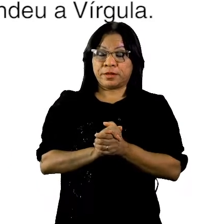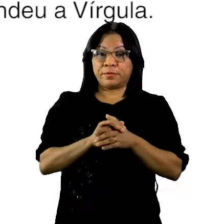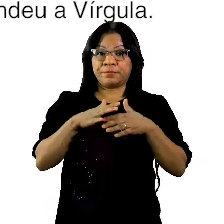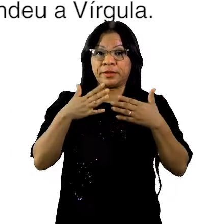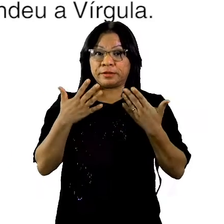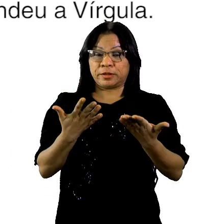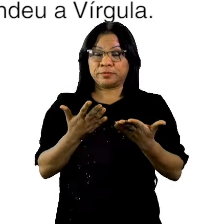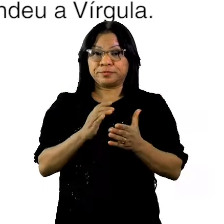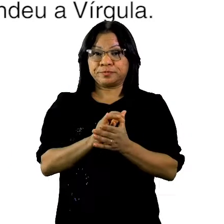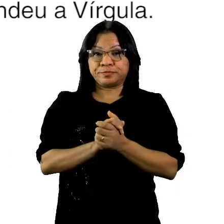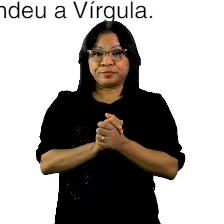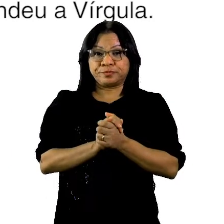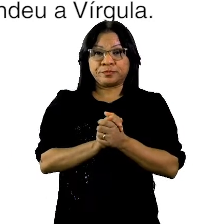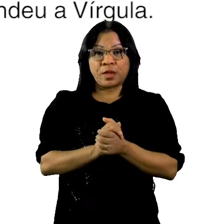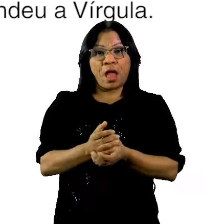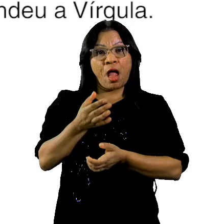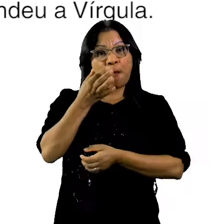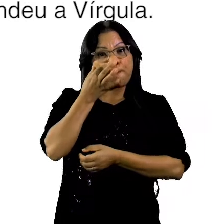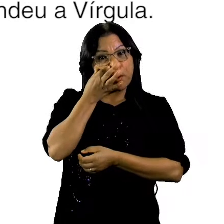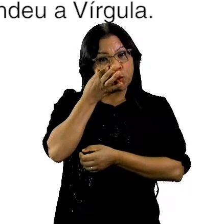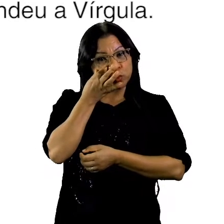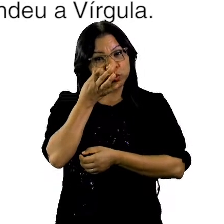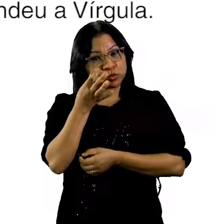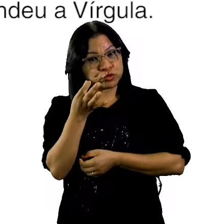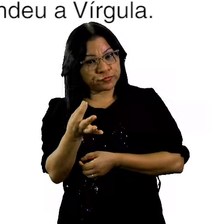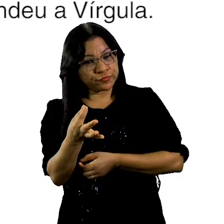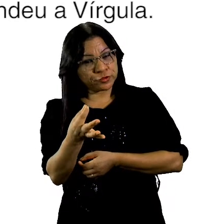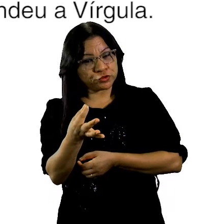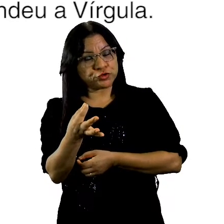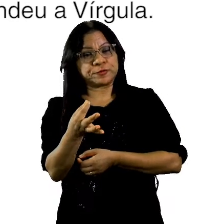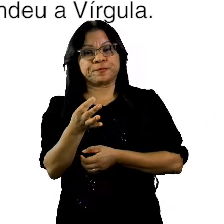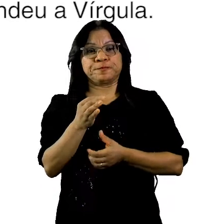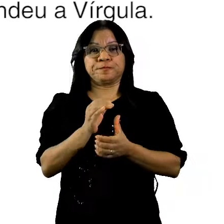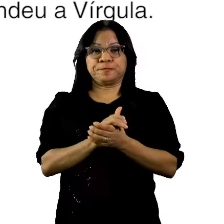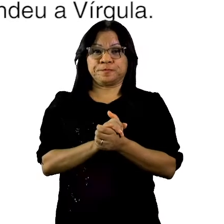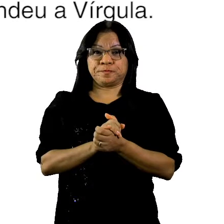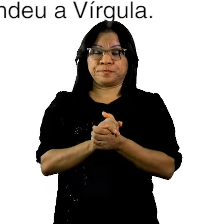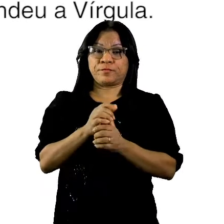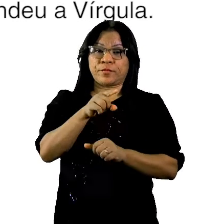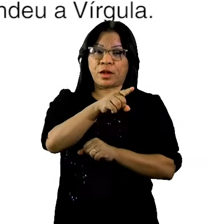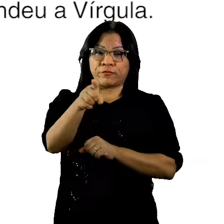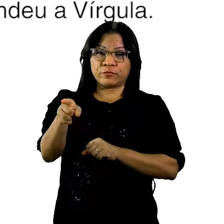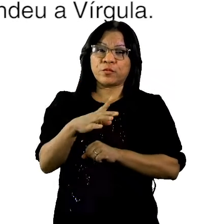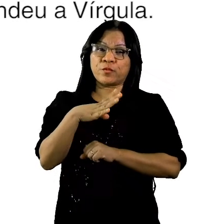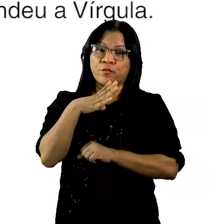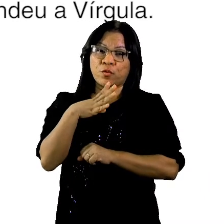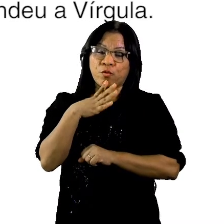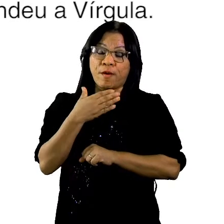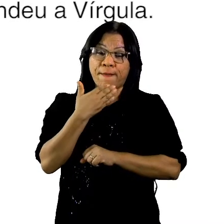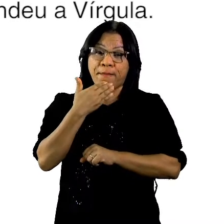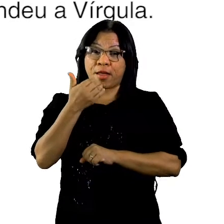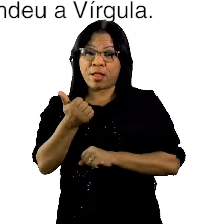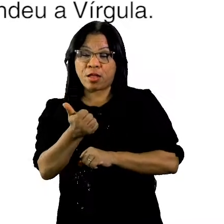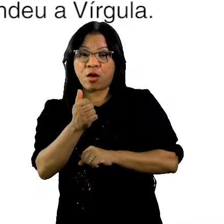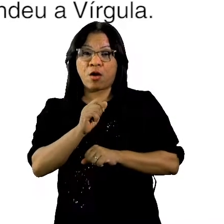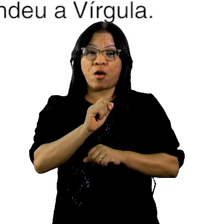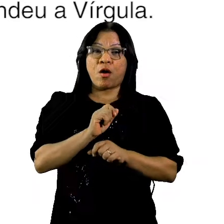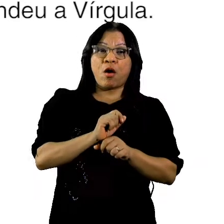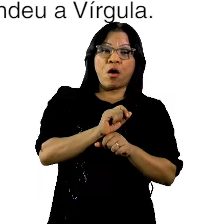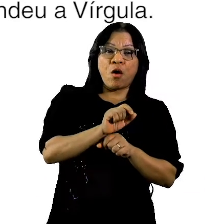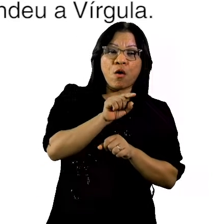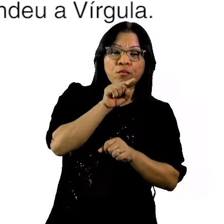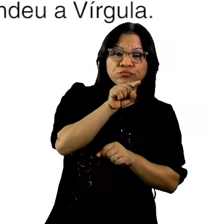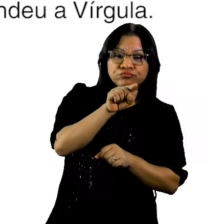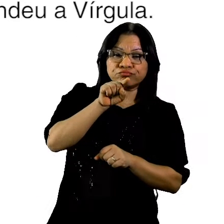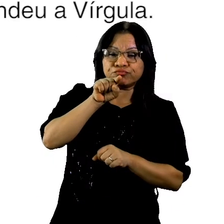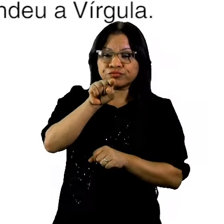Vista, você entenderá melhor as funções dos sinais de pontuações. Vamos para a leitura? Os sinais